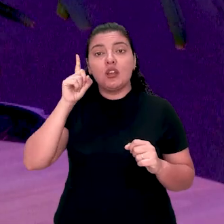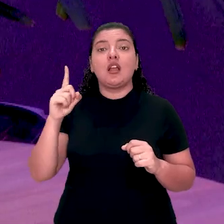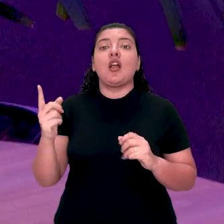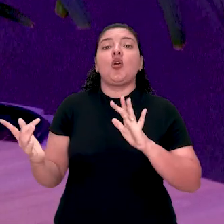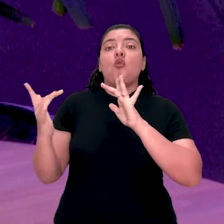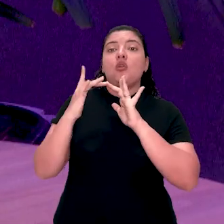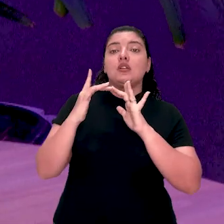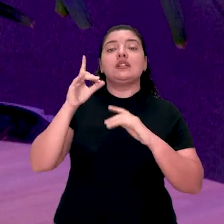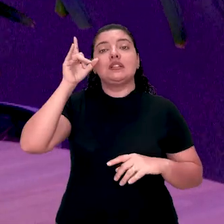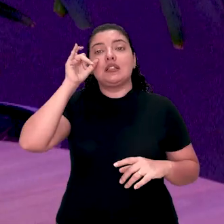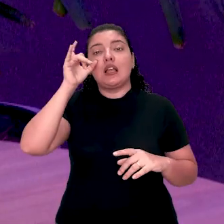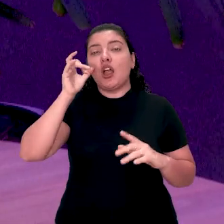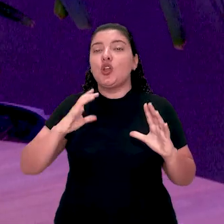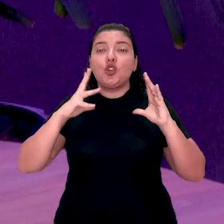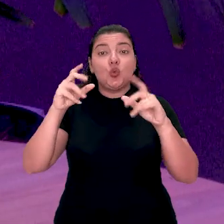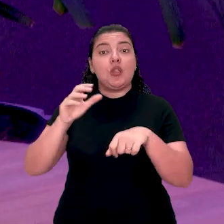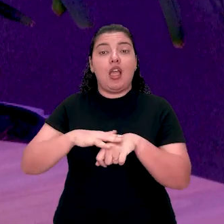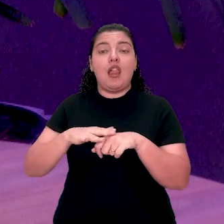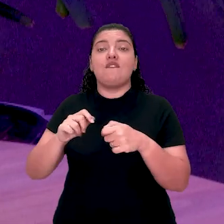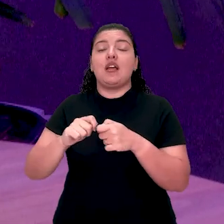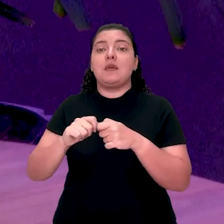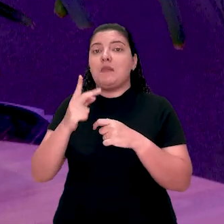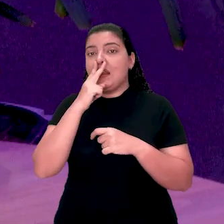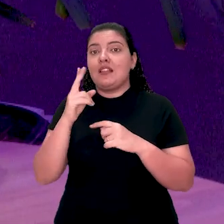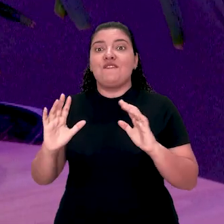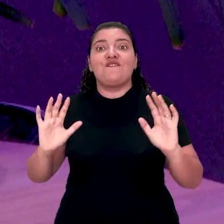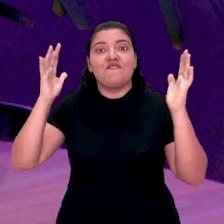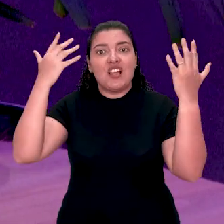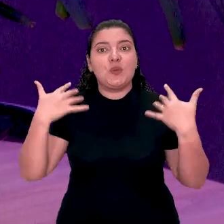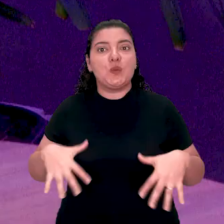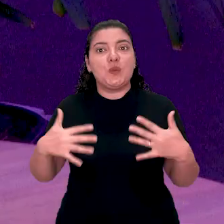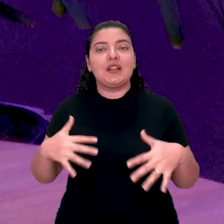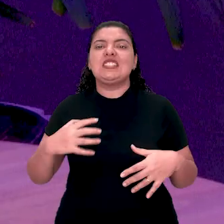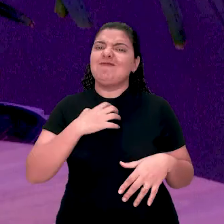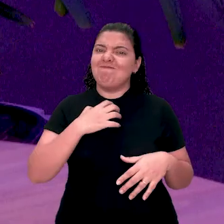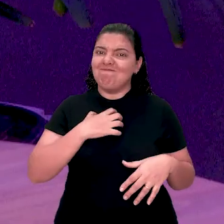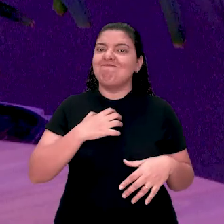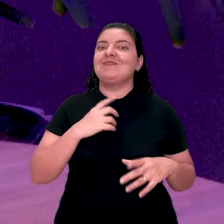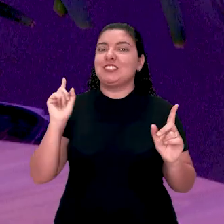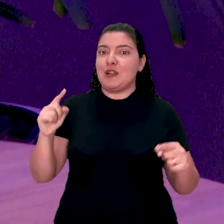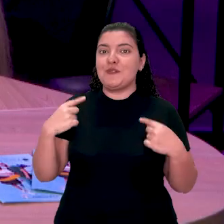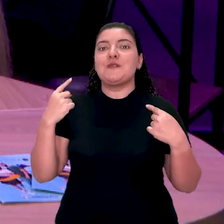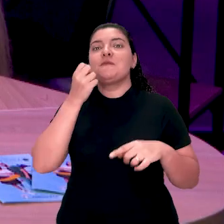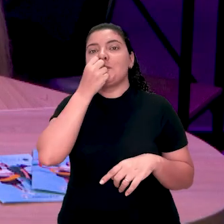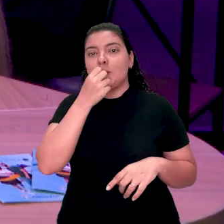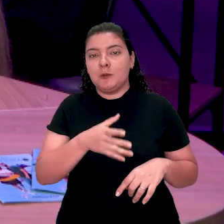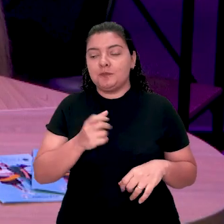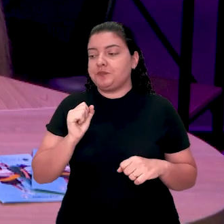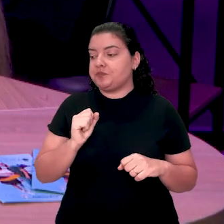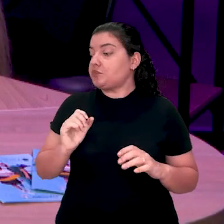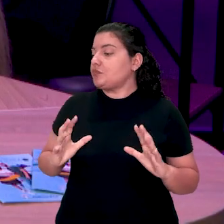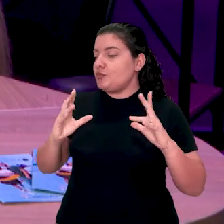entra em contato comigo pelo Instagram. Tudo que ela faz é como se fosse uma festa. E ela se sente desse jeito, dessa forma.